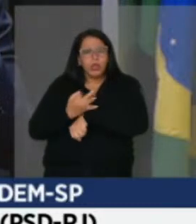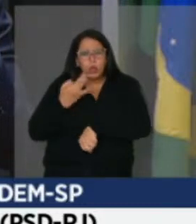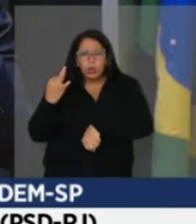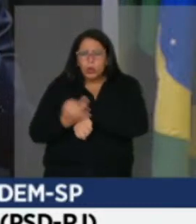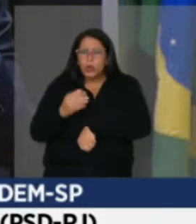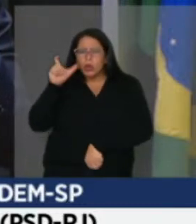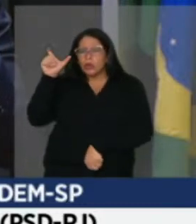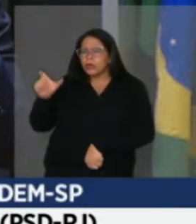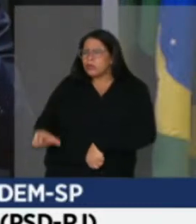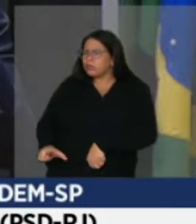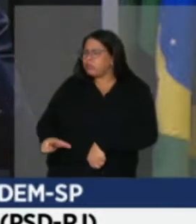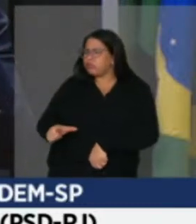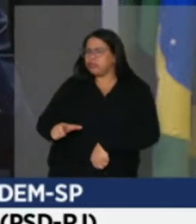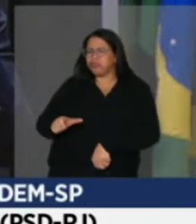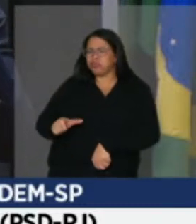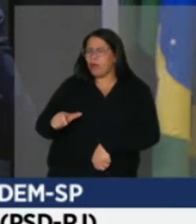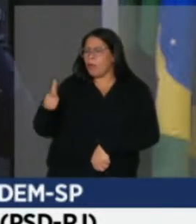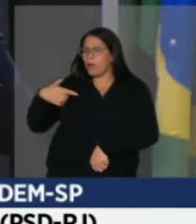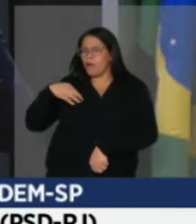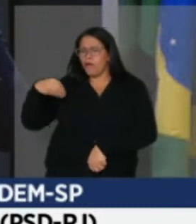traste no nosso meio?